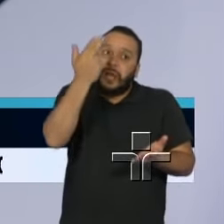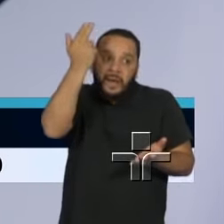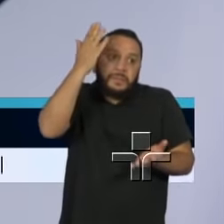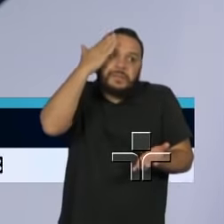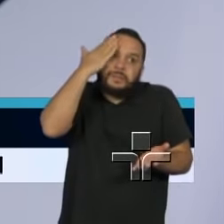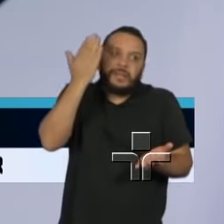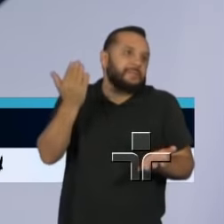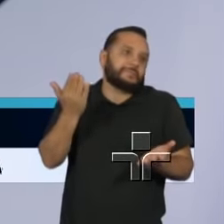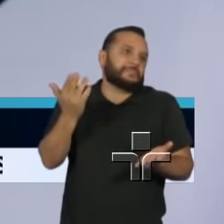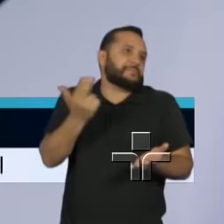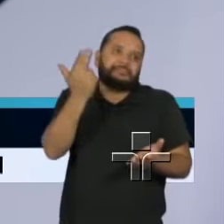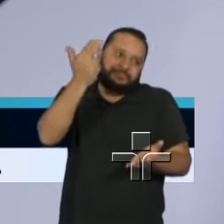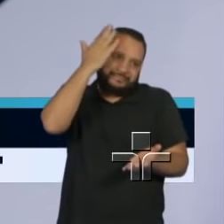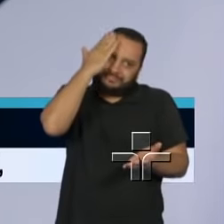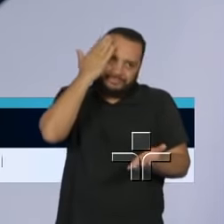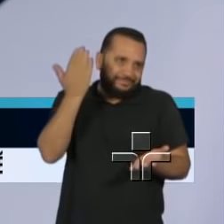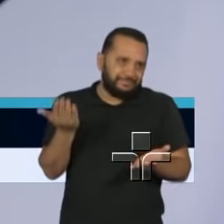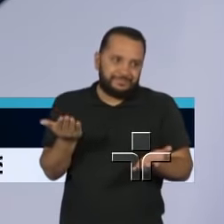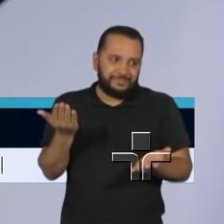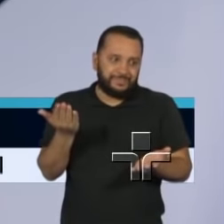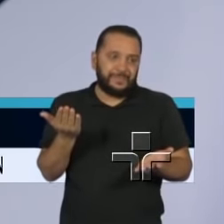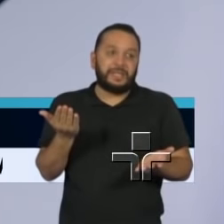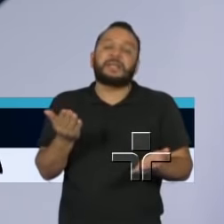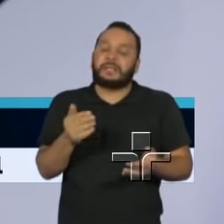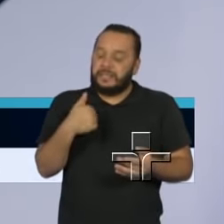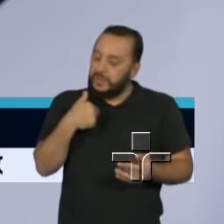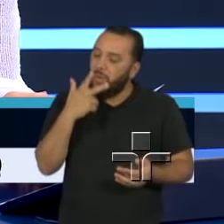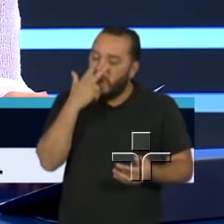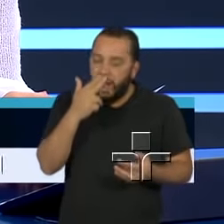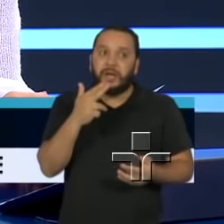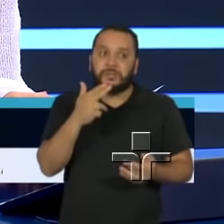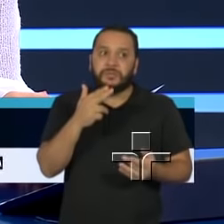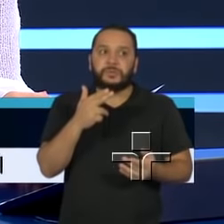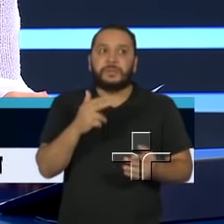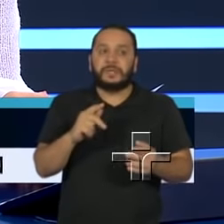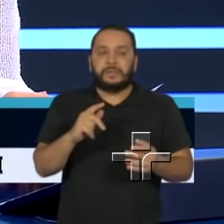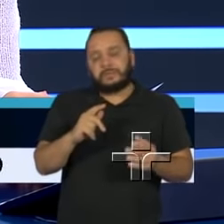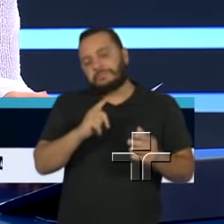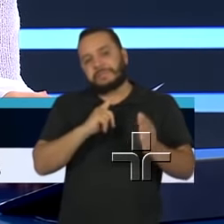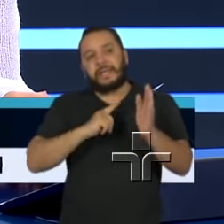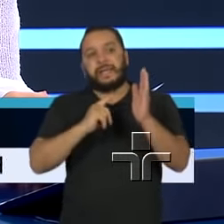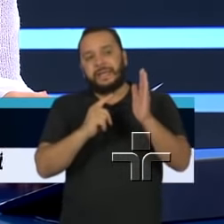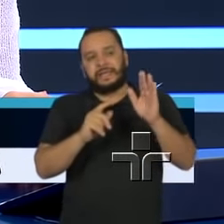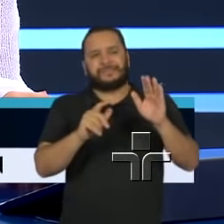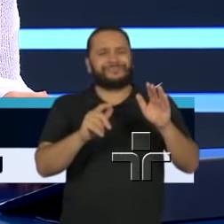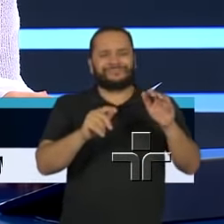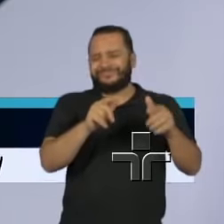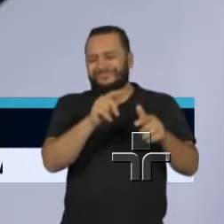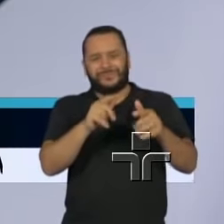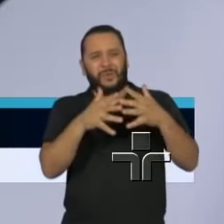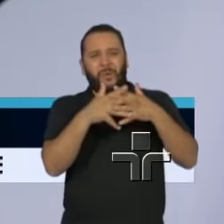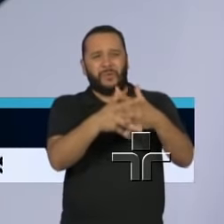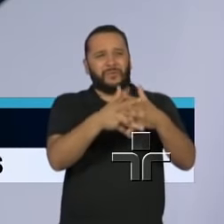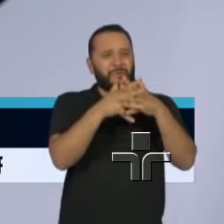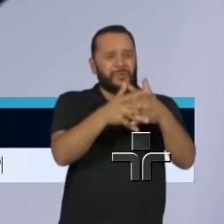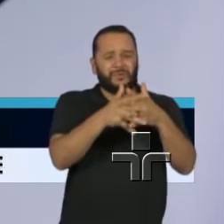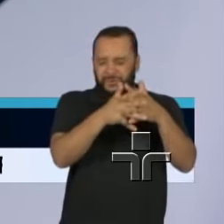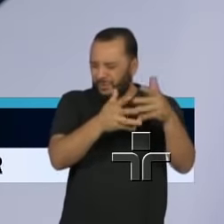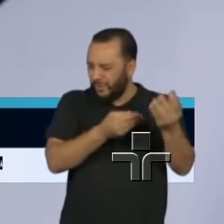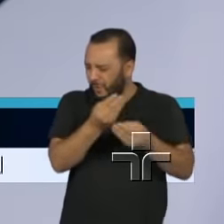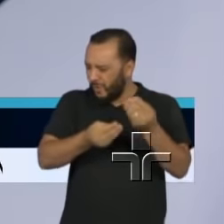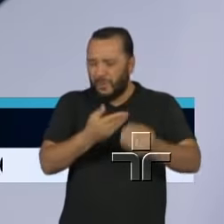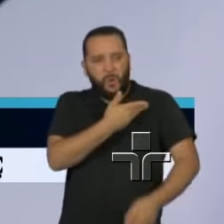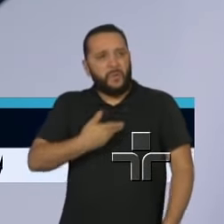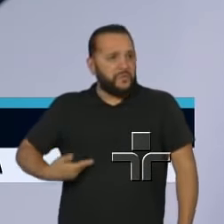afirmar, né? E acho que é um pouco excessivo nesse contexto, que é tão nebuloso, imaginar que o governo brasileiro